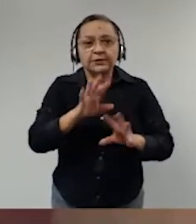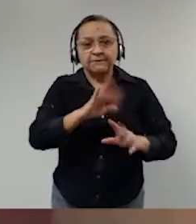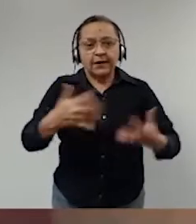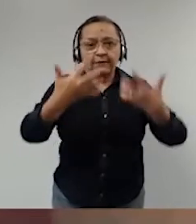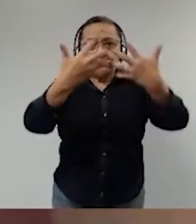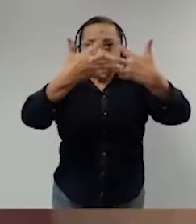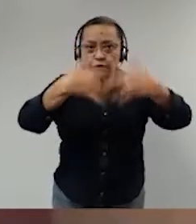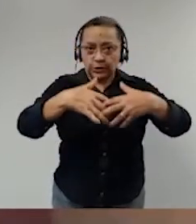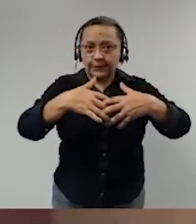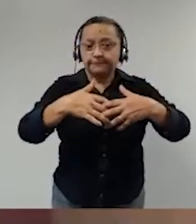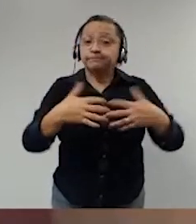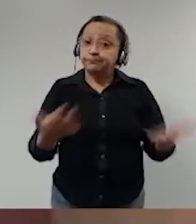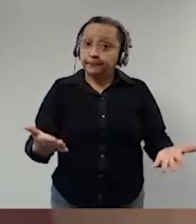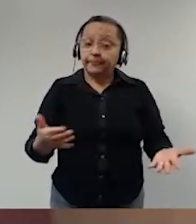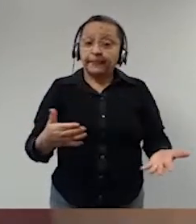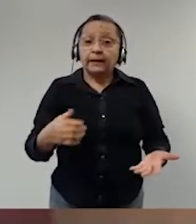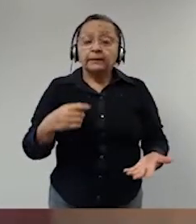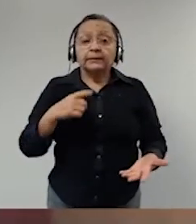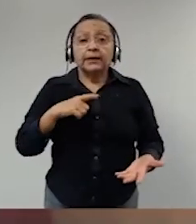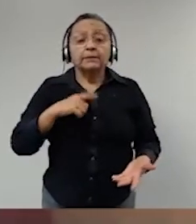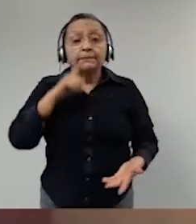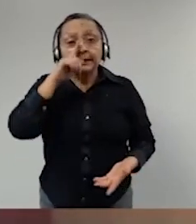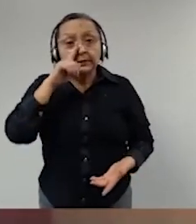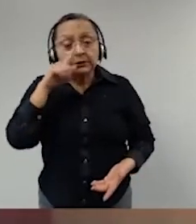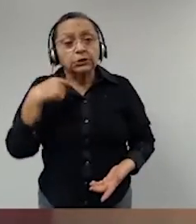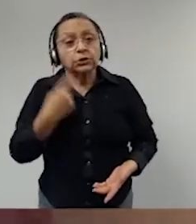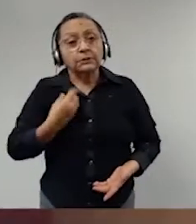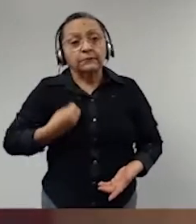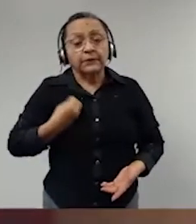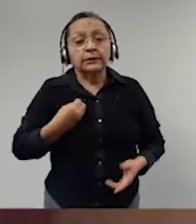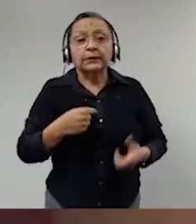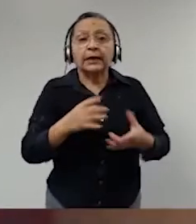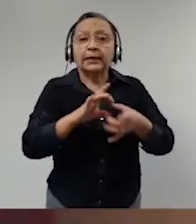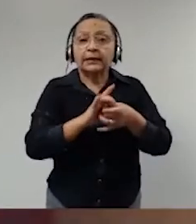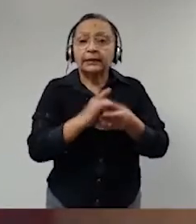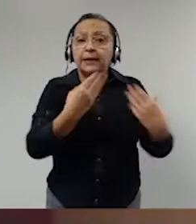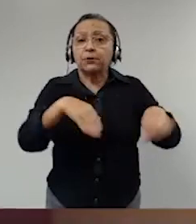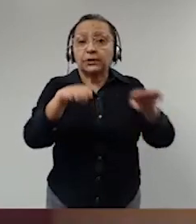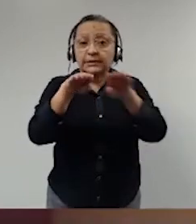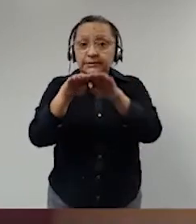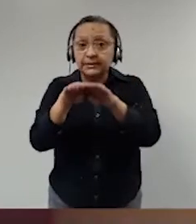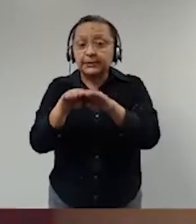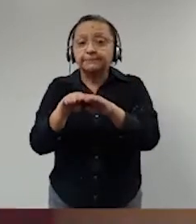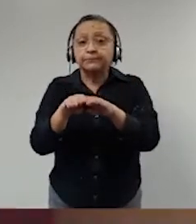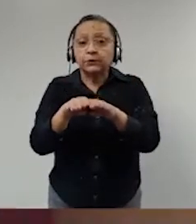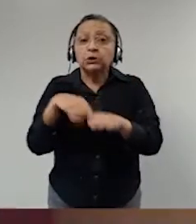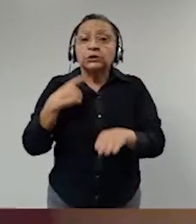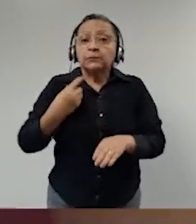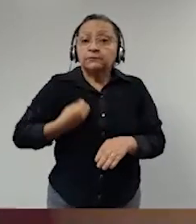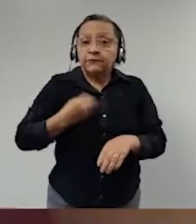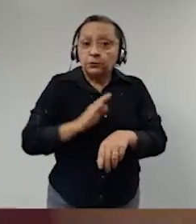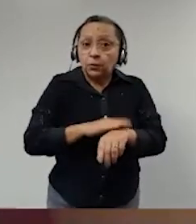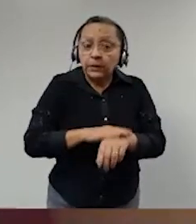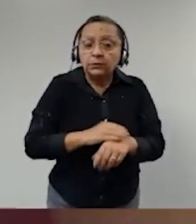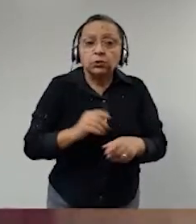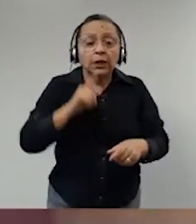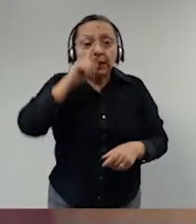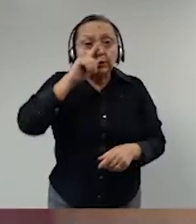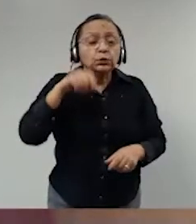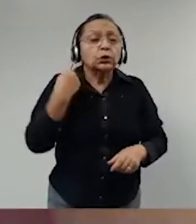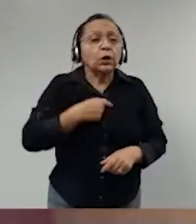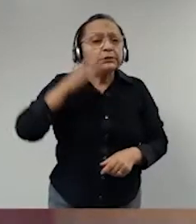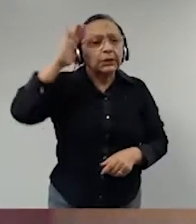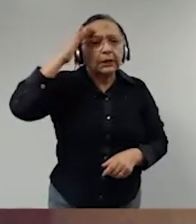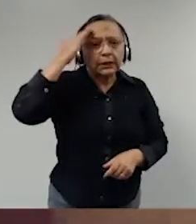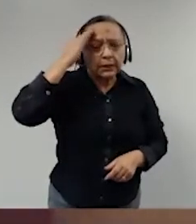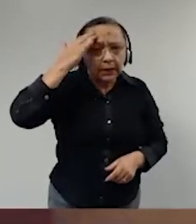vivendo uma crise do que nós entendemos por democracia, nós estamos vivendo uma crise do que nós entendemos por Estado de Direito, nós estamos vivendo uma crise sobre o que entendemos na